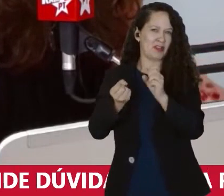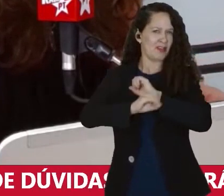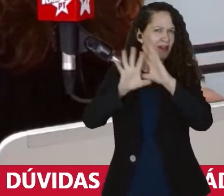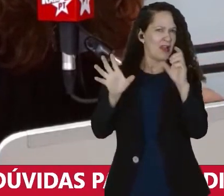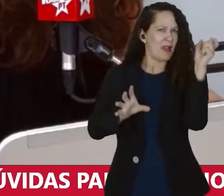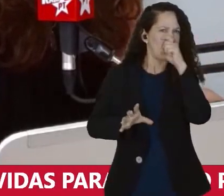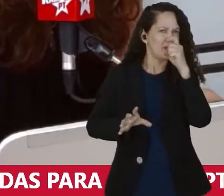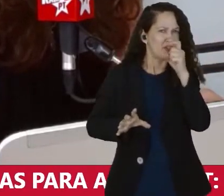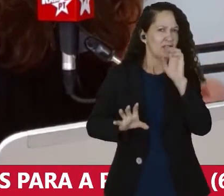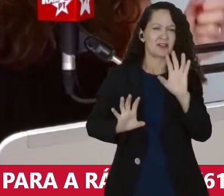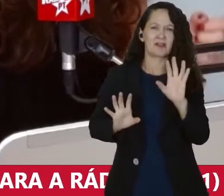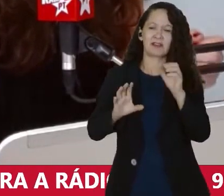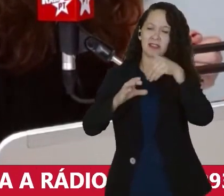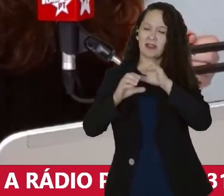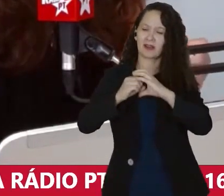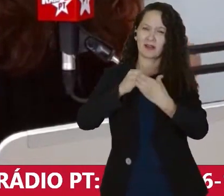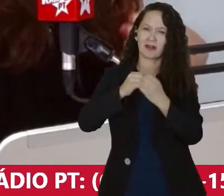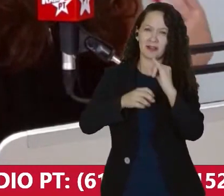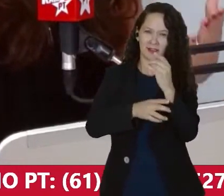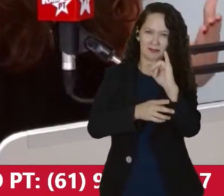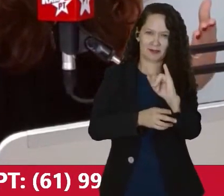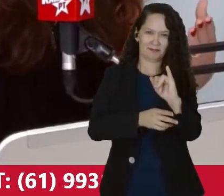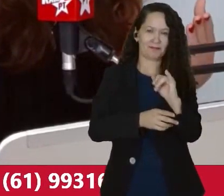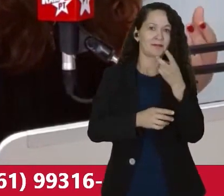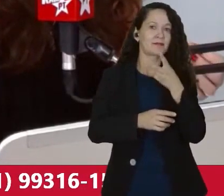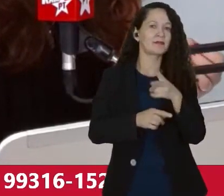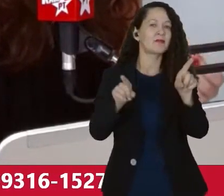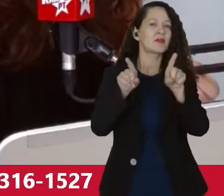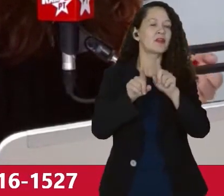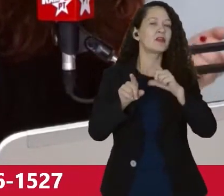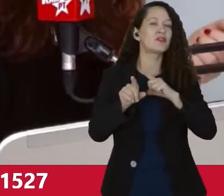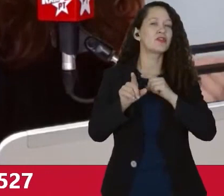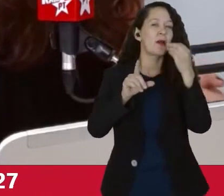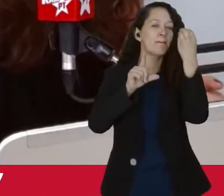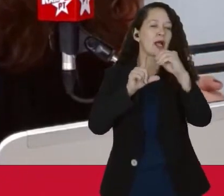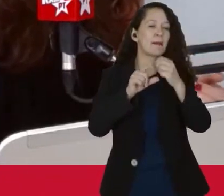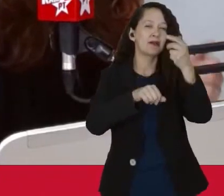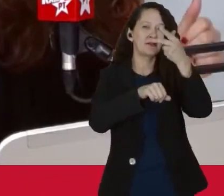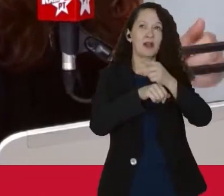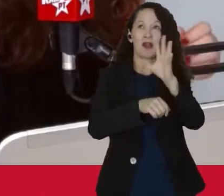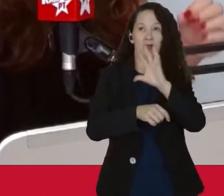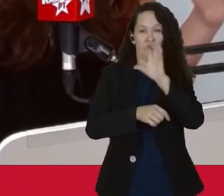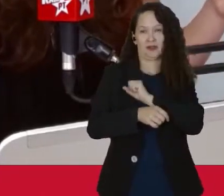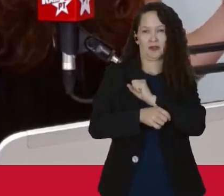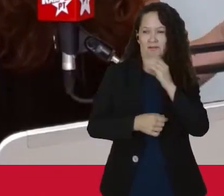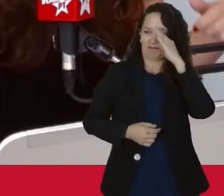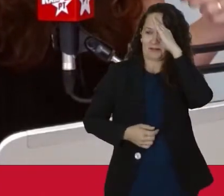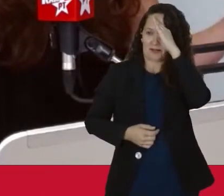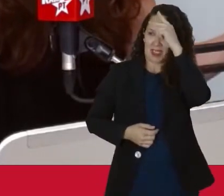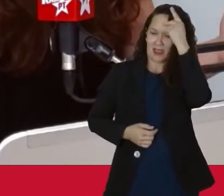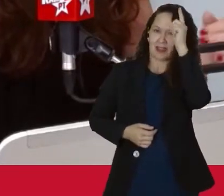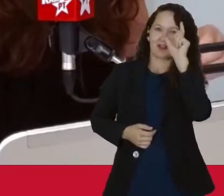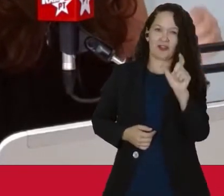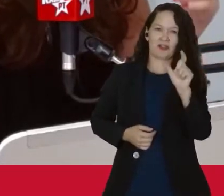o que era dito, né, na CPI em tempo real, como sempre tinham também um post com vídeo, porque eles adoram isso, né? Os bolsonaristas adoram